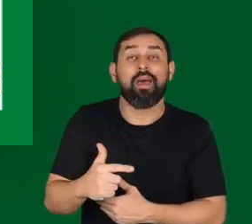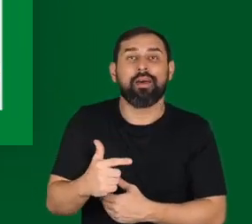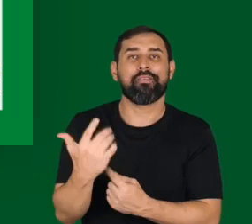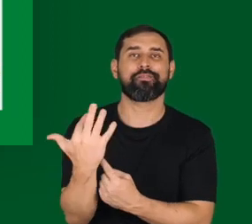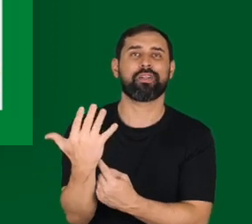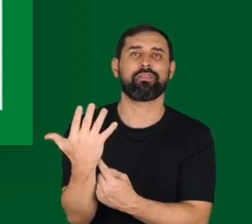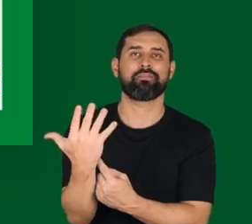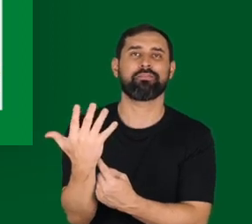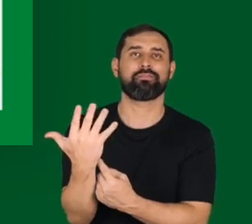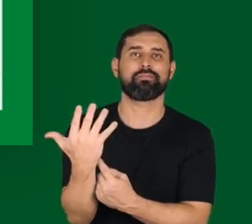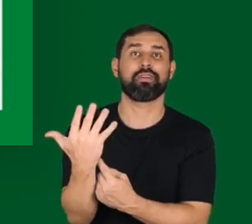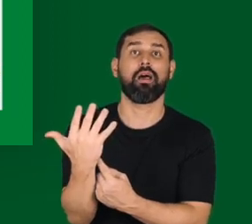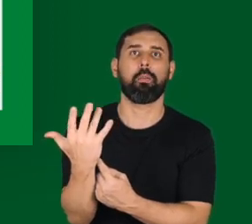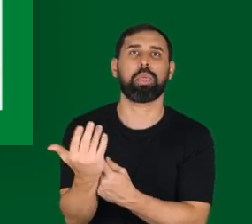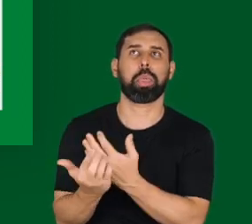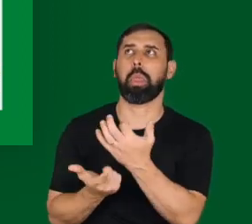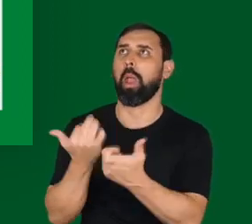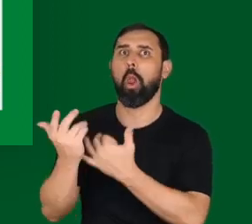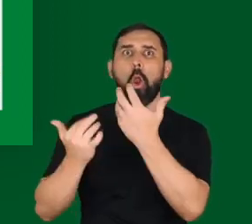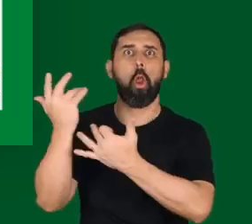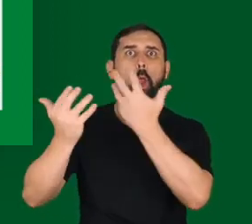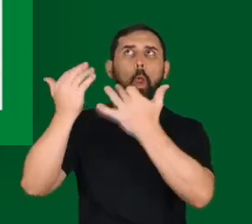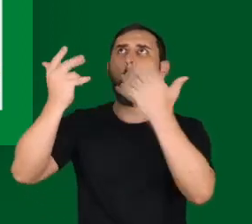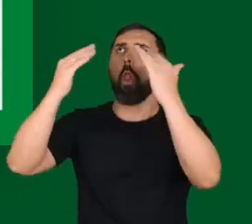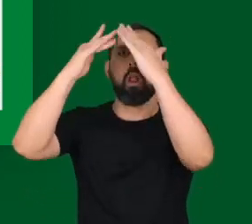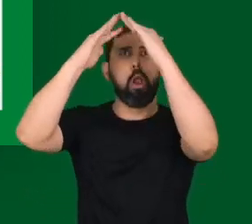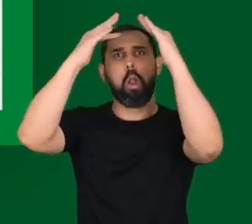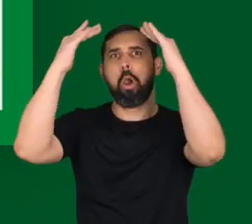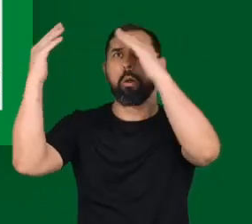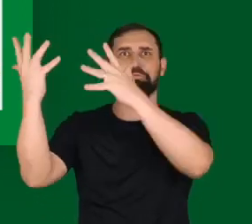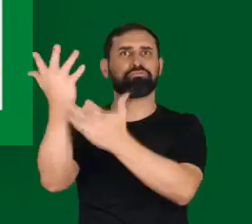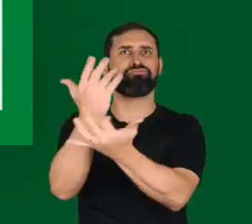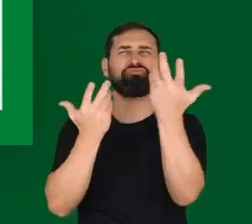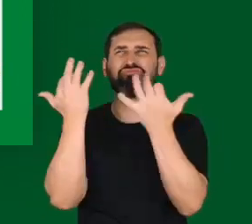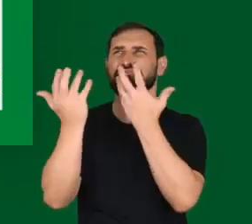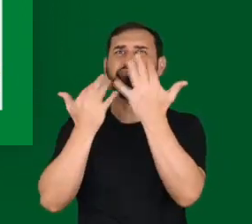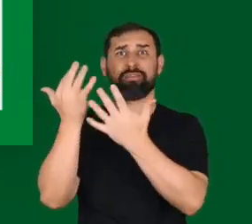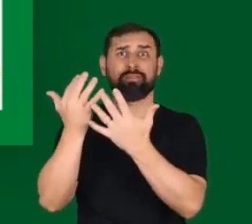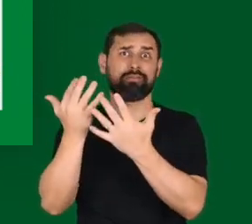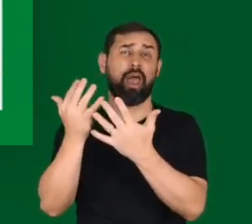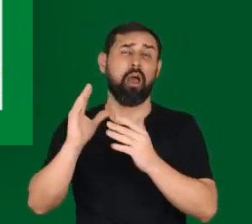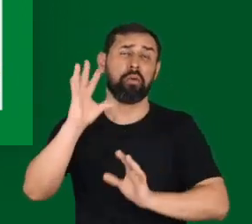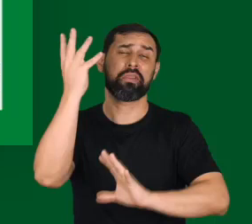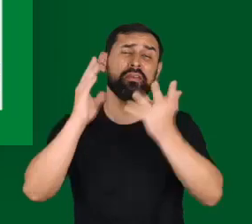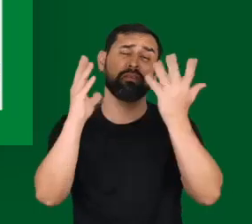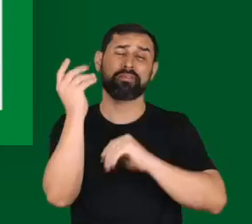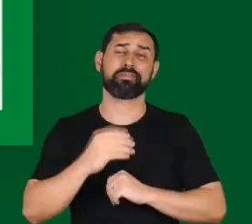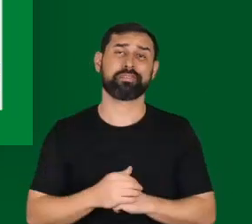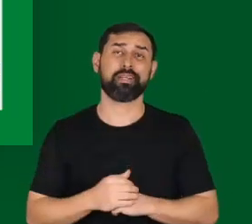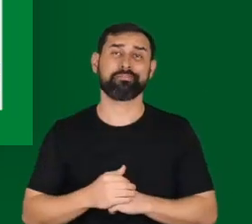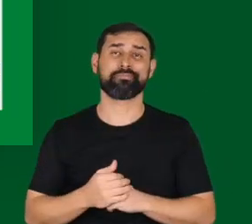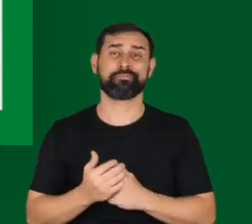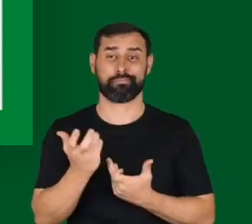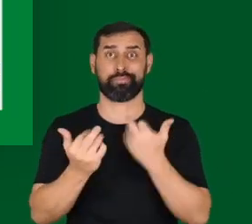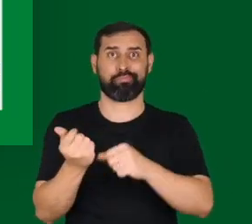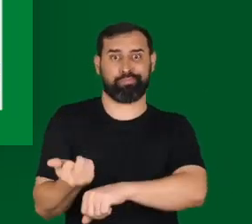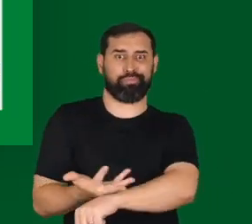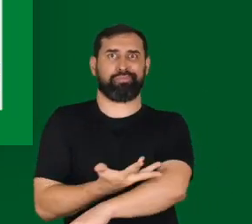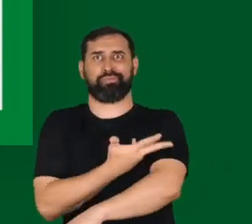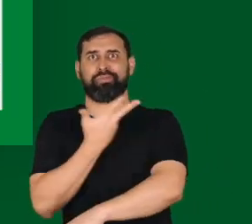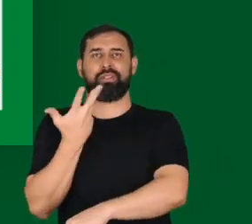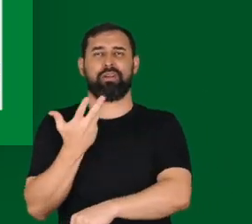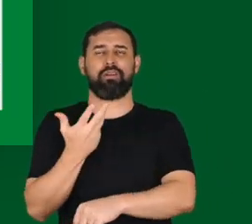utilizada ainda é a vela, e pode correr o risco de esses incêndios domiciliares. Se tratando aí também